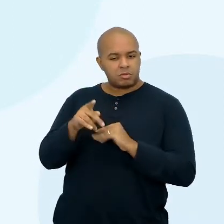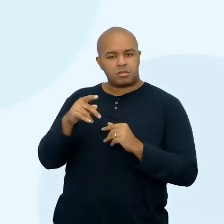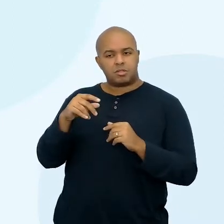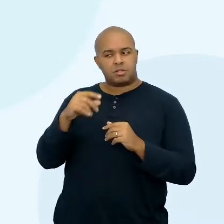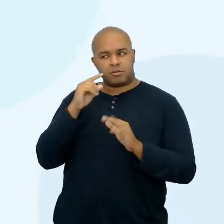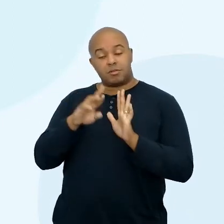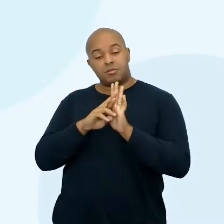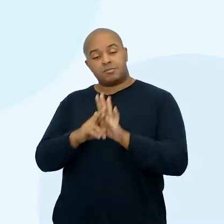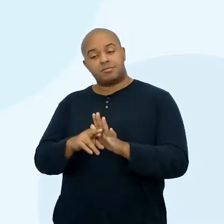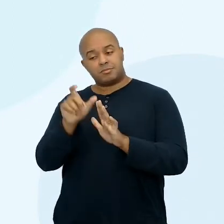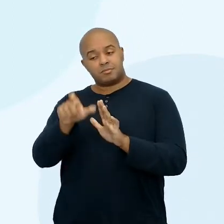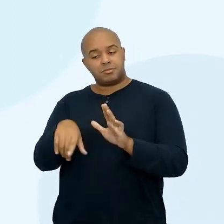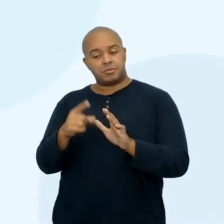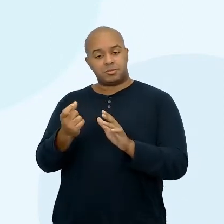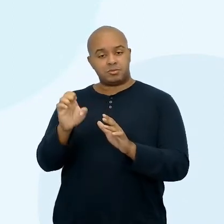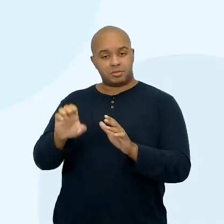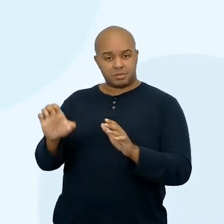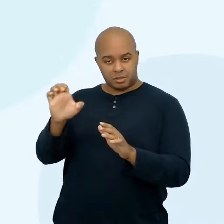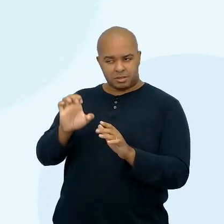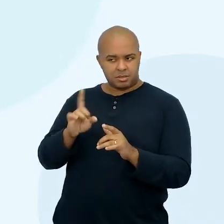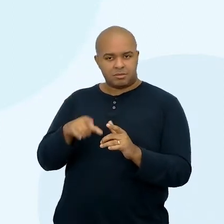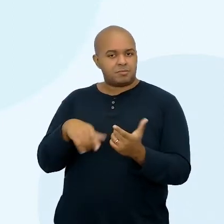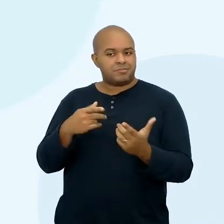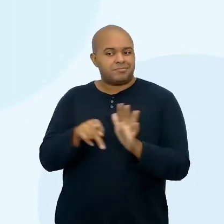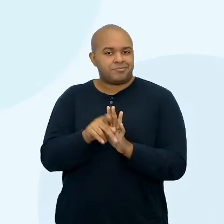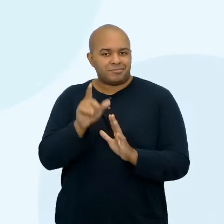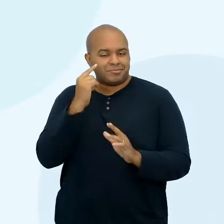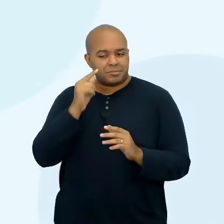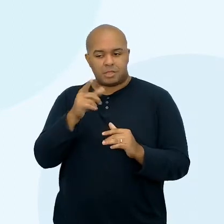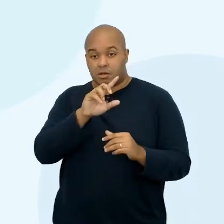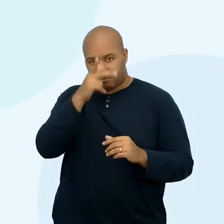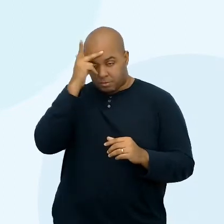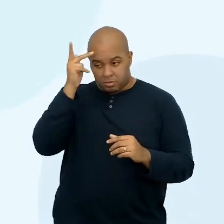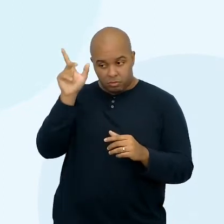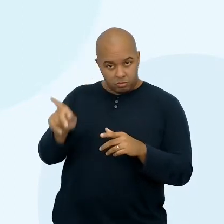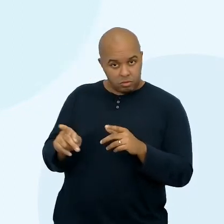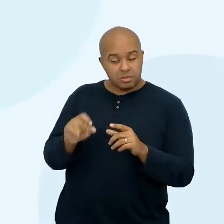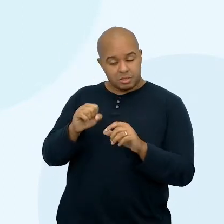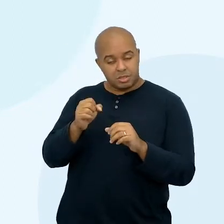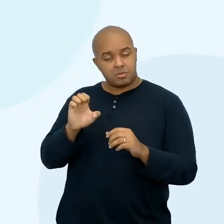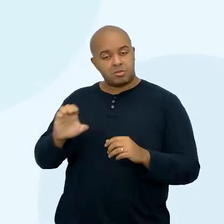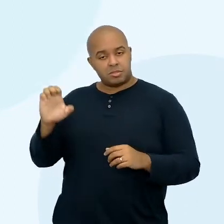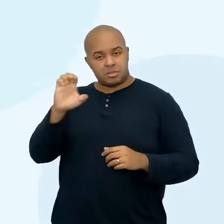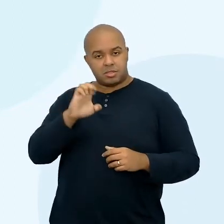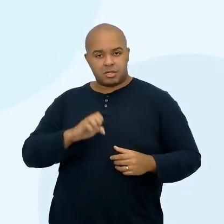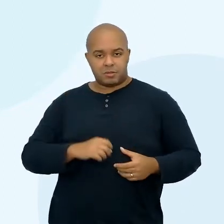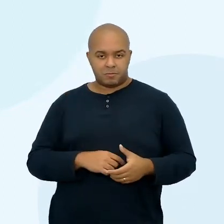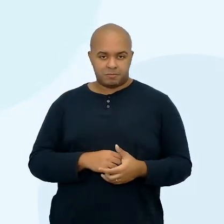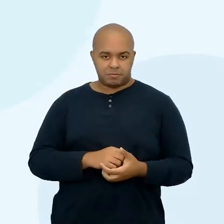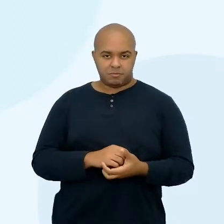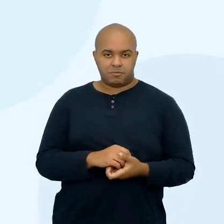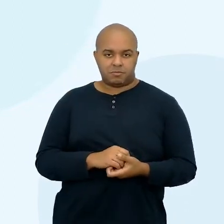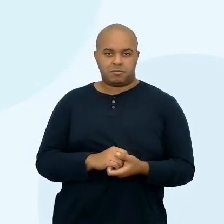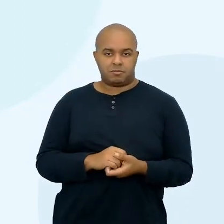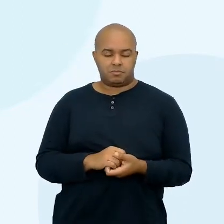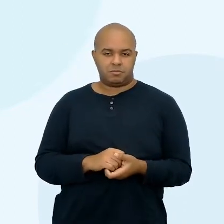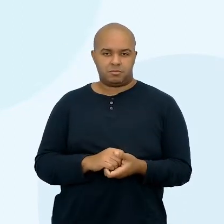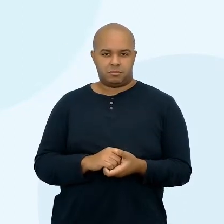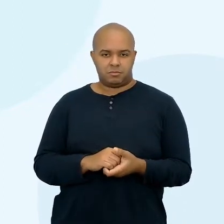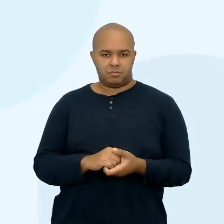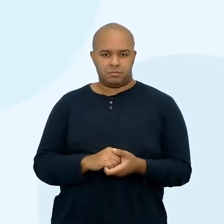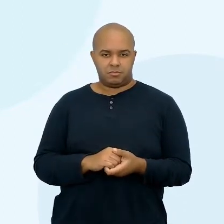Minas Gerais, Rio de Janeiro, teriam muito mais deputados, na verdade, do